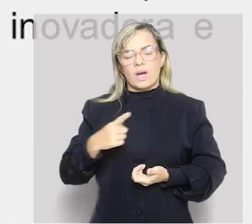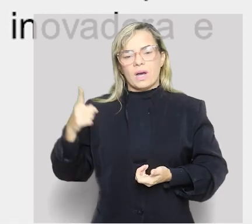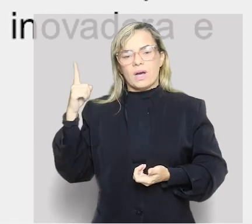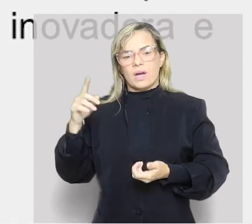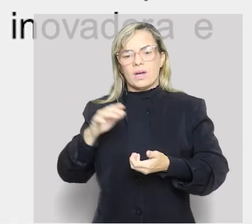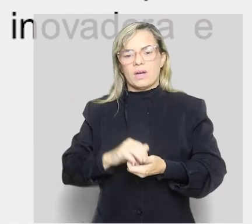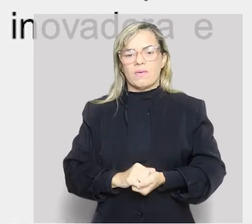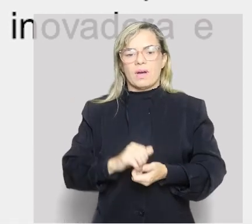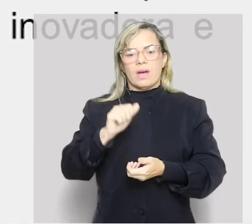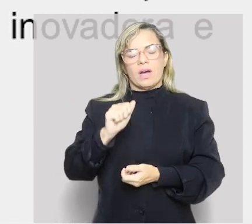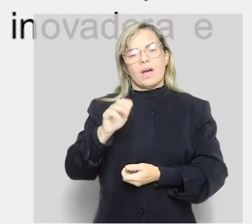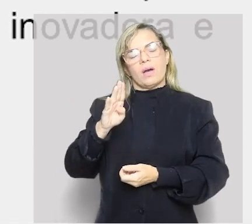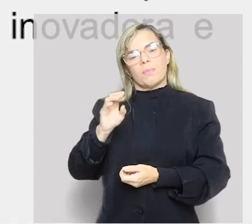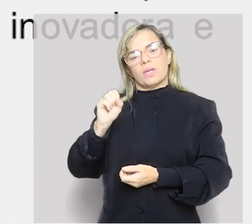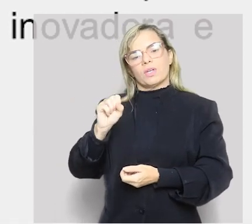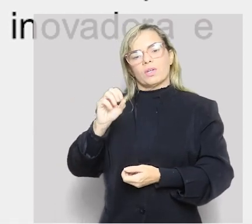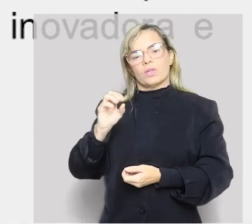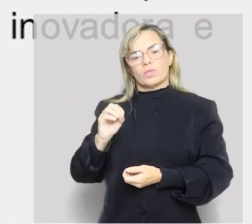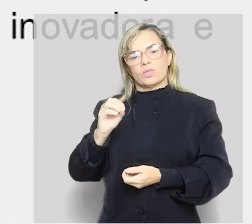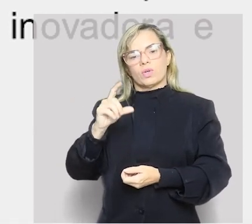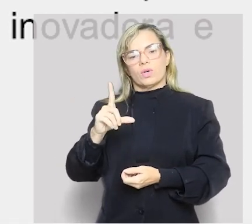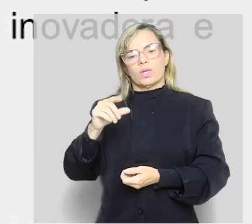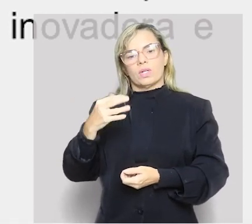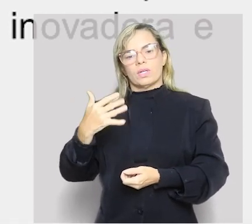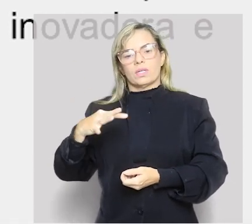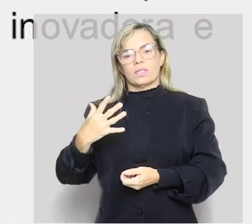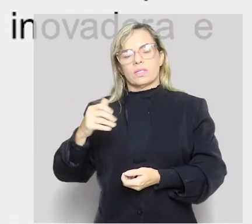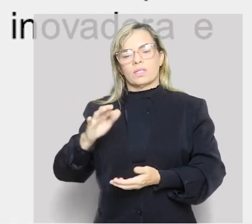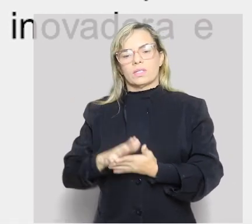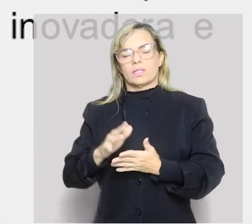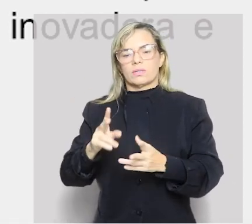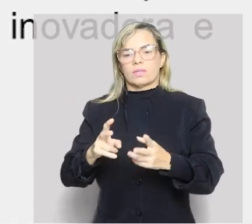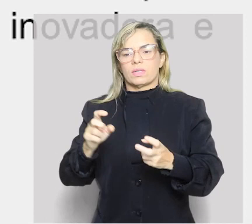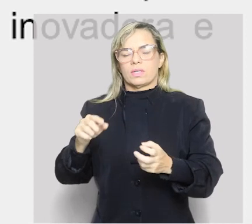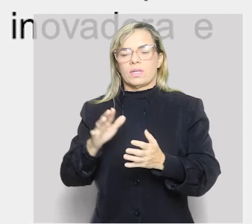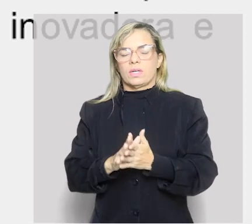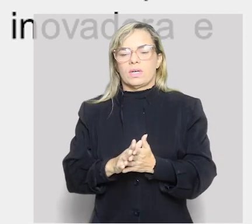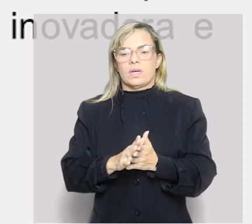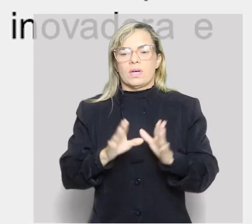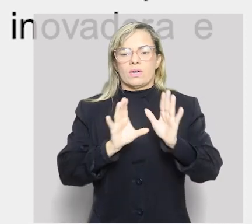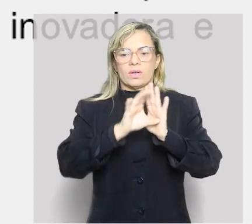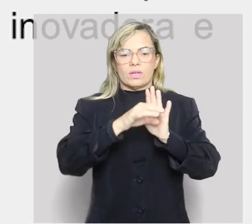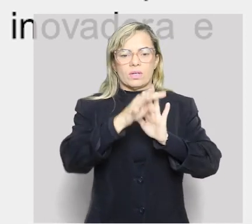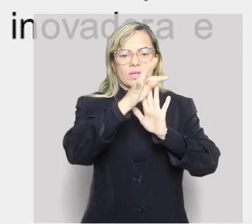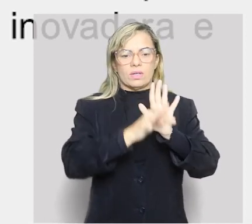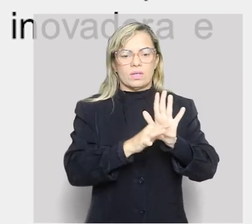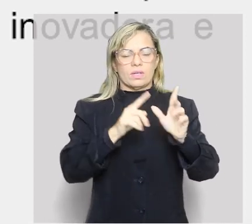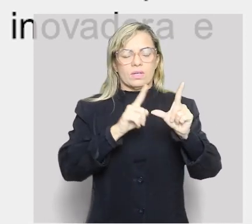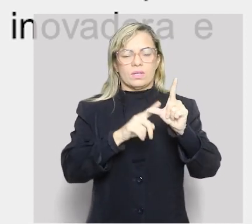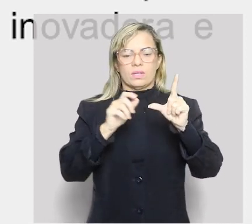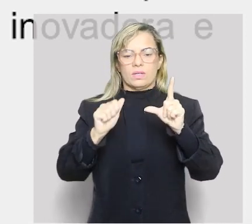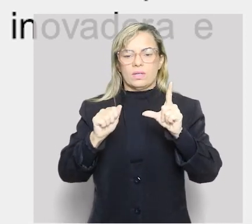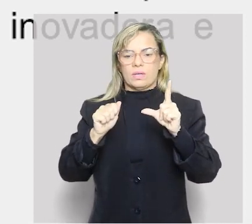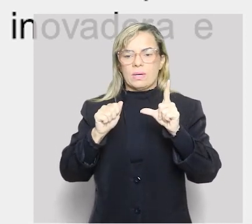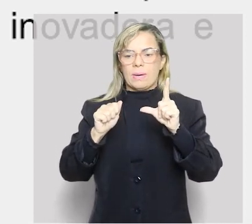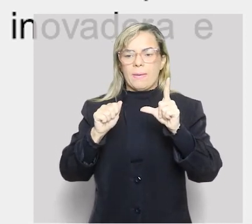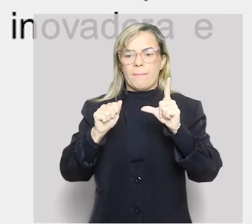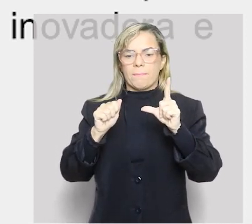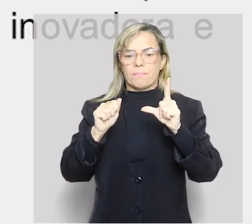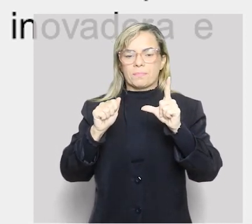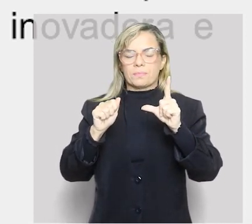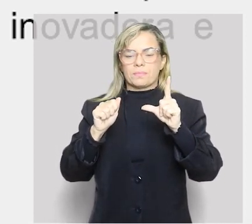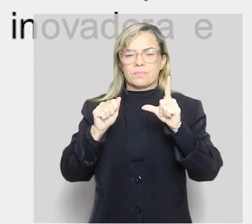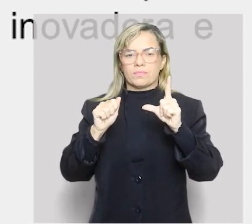obsolescência perspectiva é definida no texto como, ou a, né, decisão intencional de fabricar um